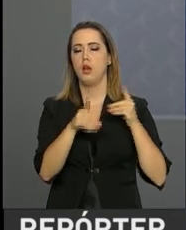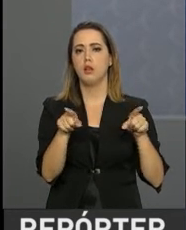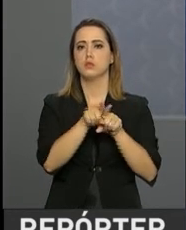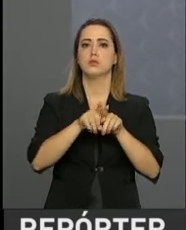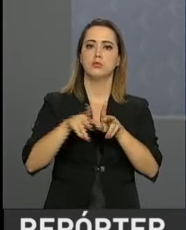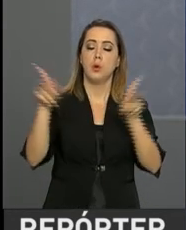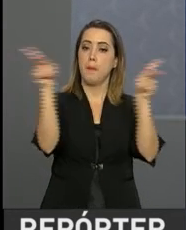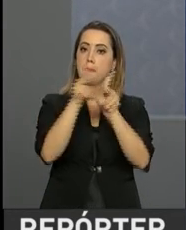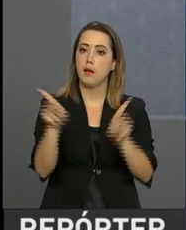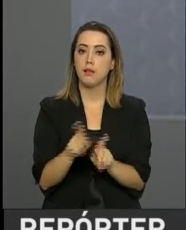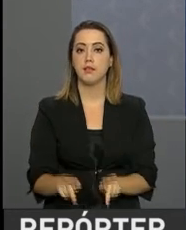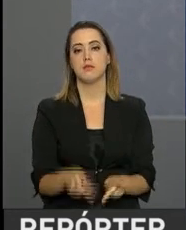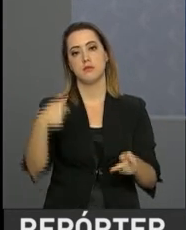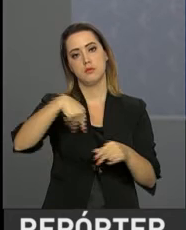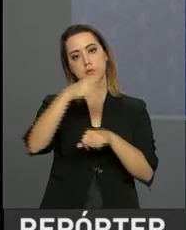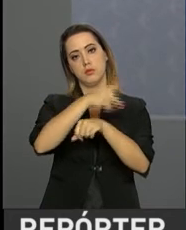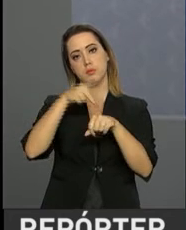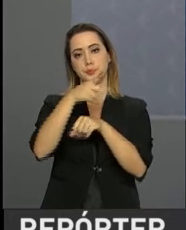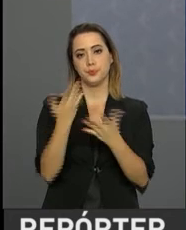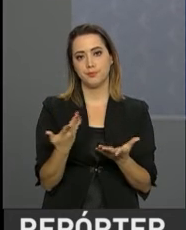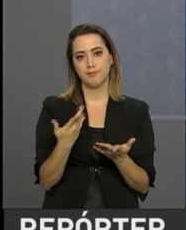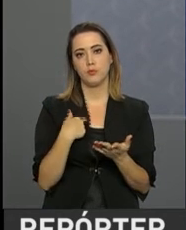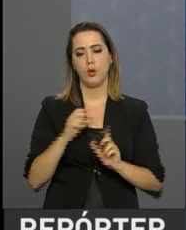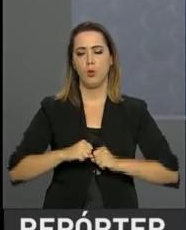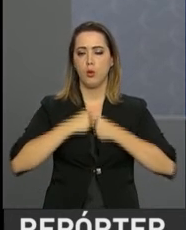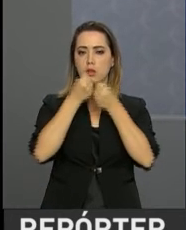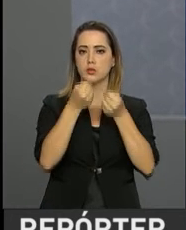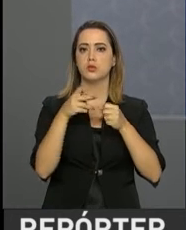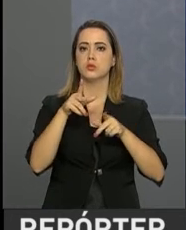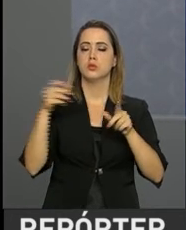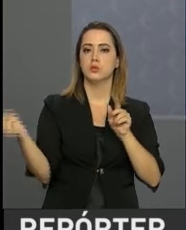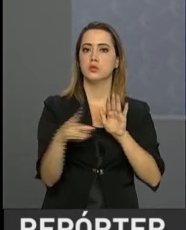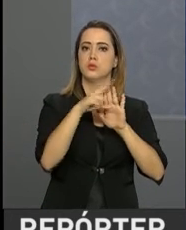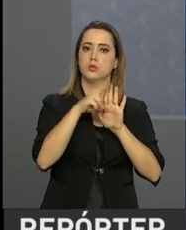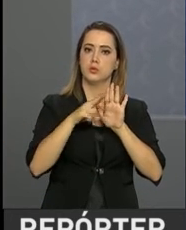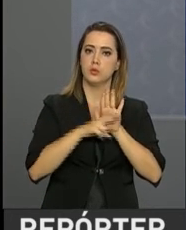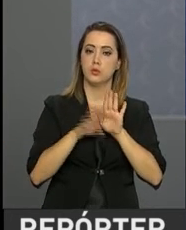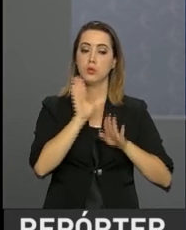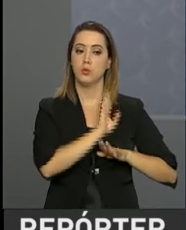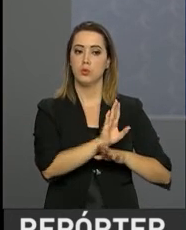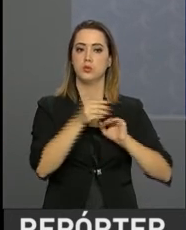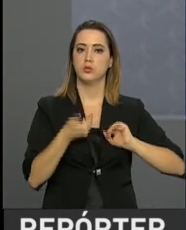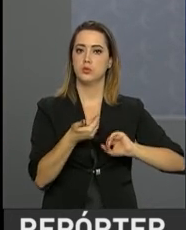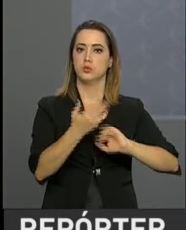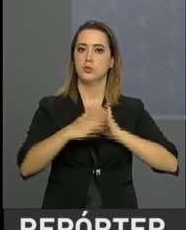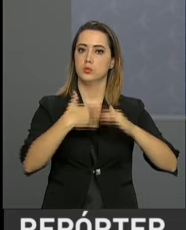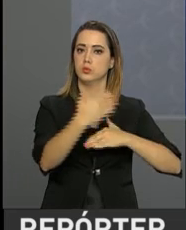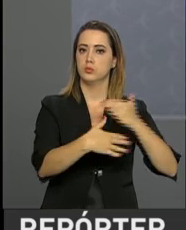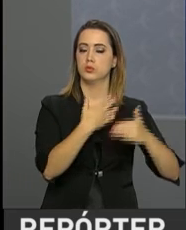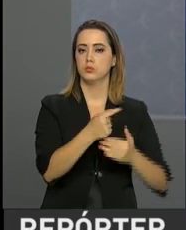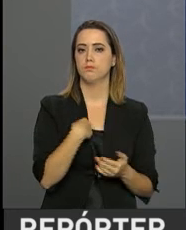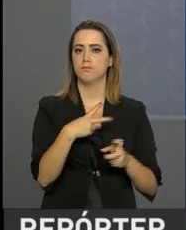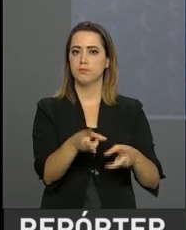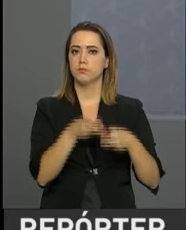pacificação do país em meio aos corajosos as reformas que com o apoio do congresso estamos levando adiante